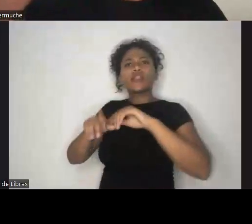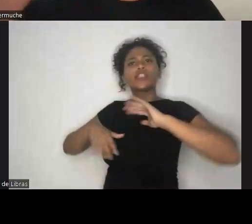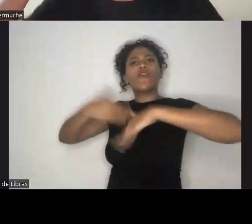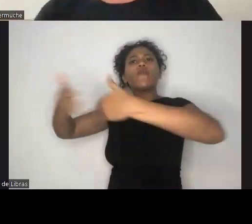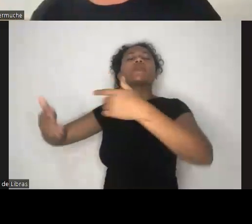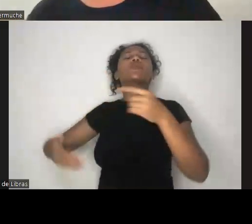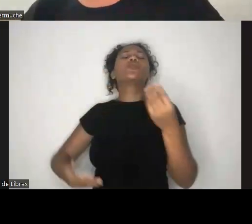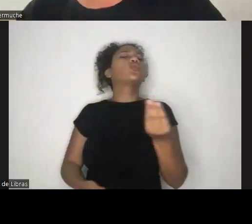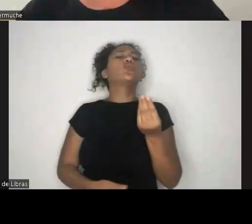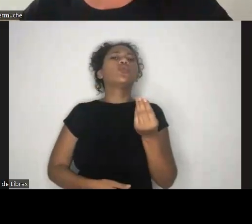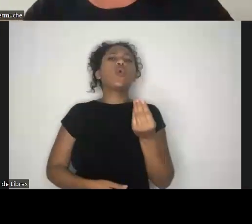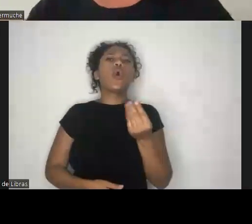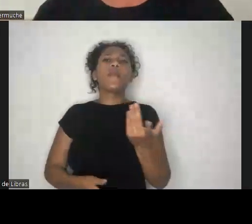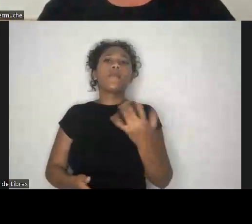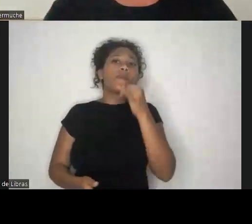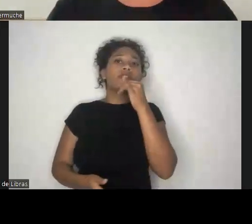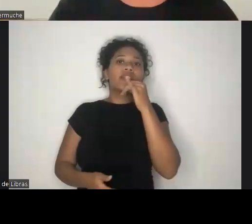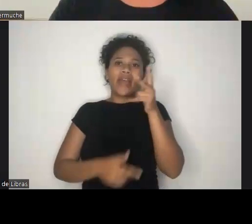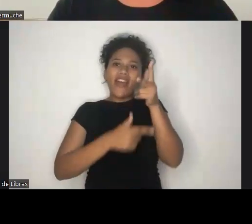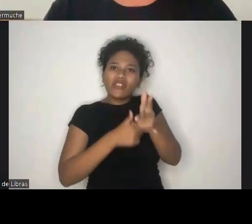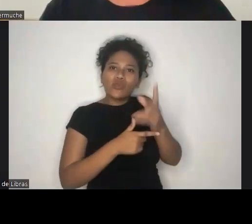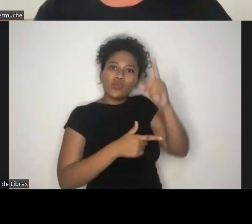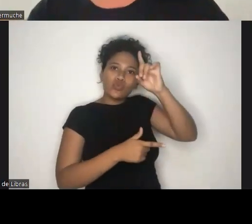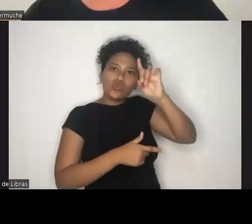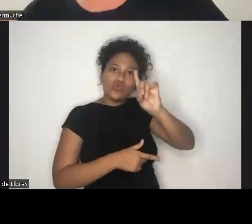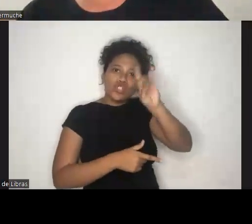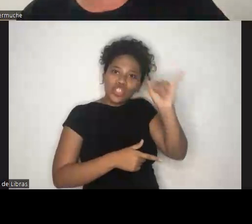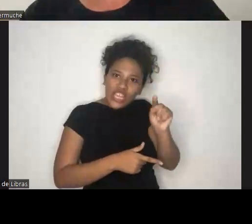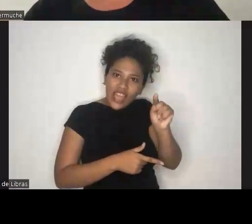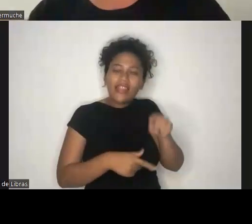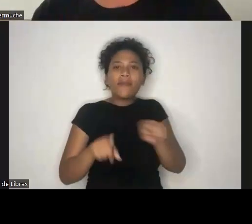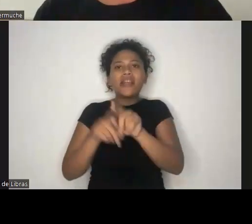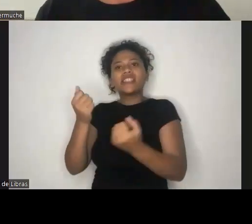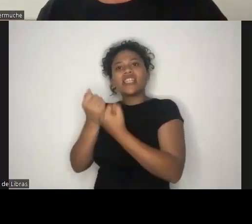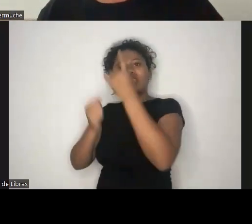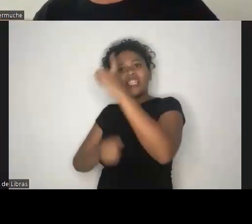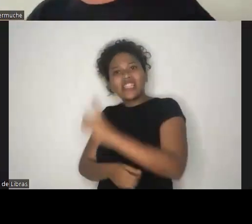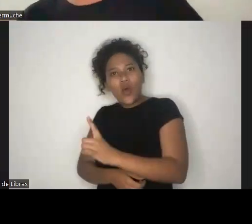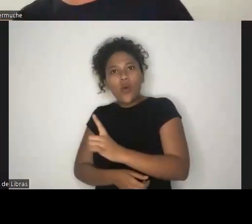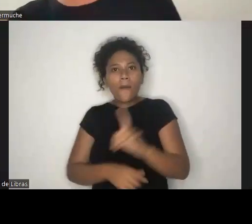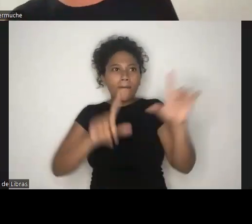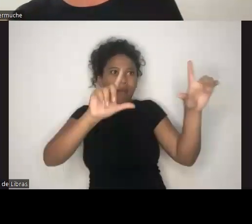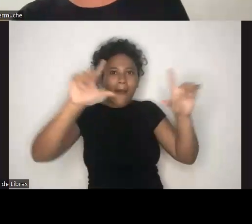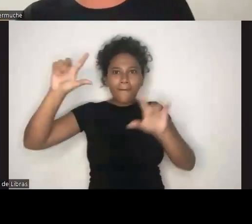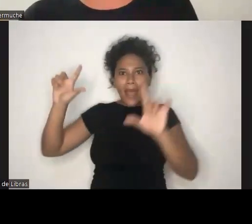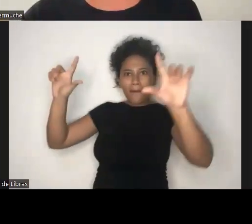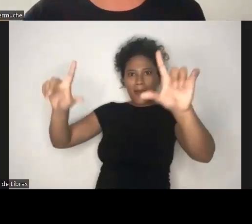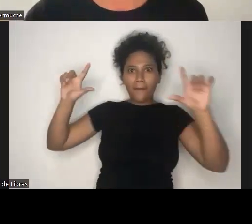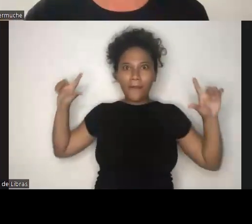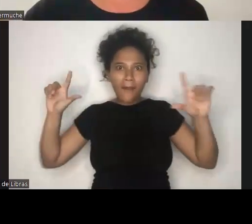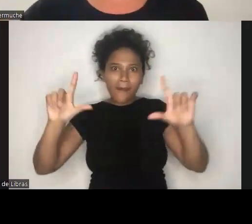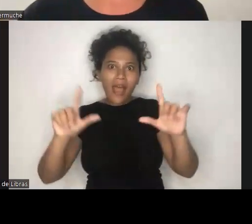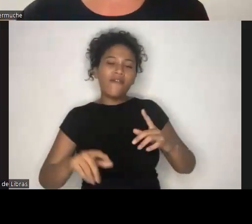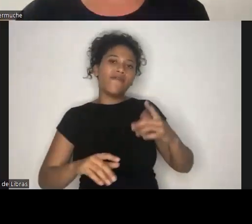da Ordem do dia com assistente de direção o plano de filmagem cara aqui eu tô falando para vocês assim